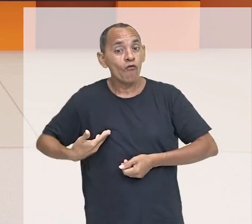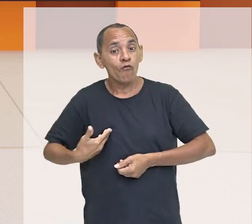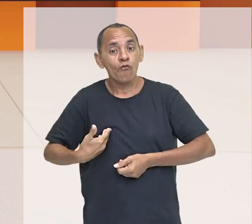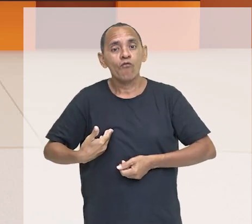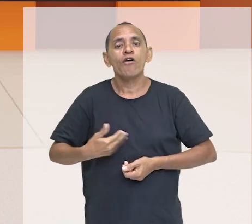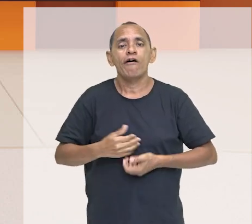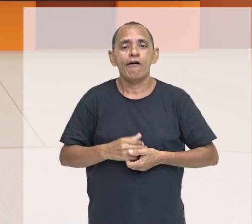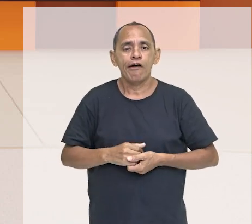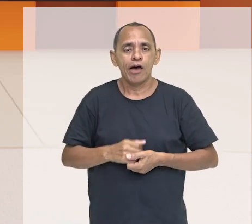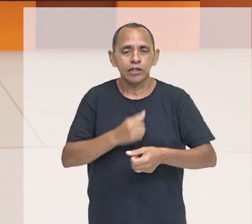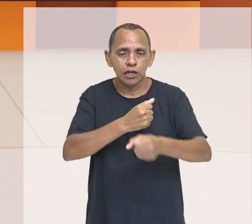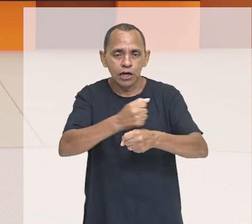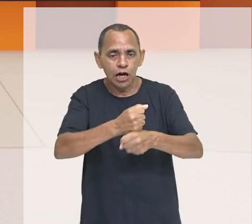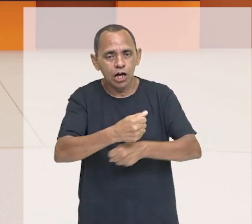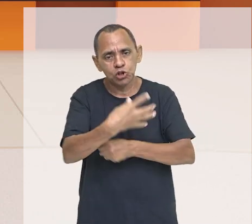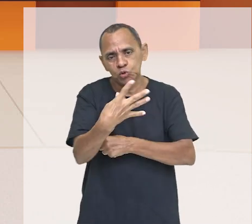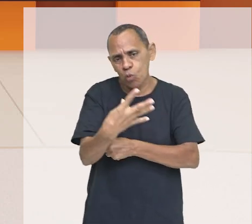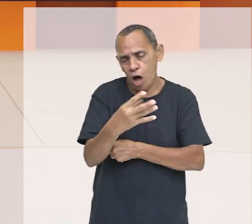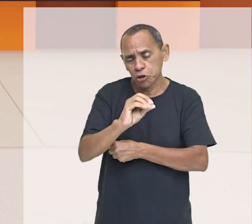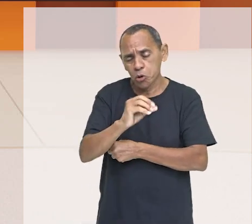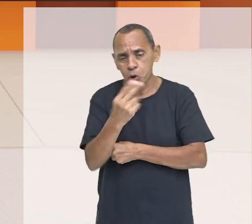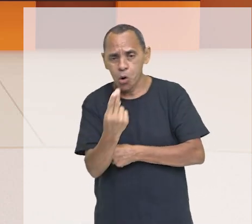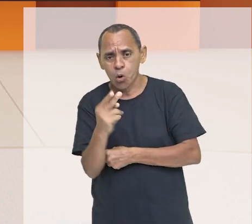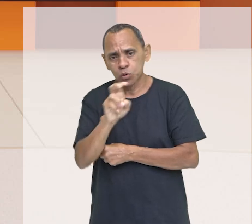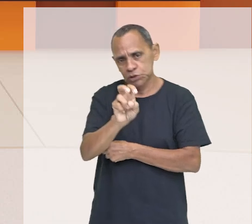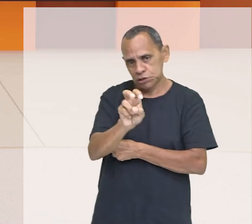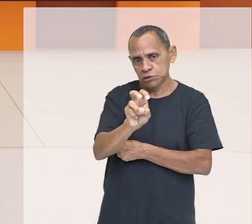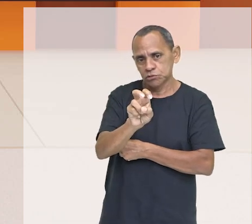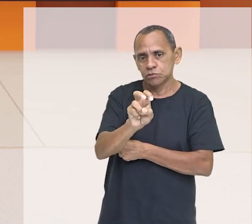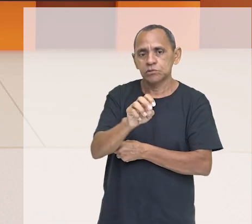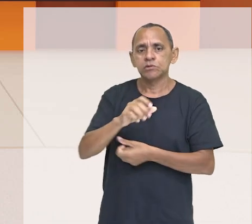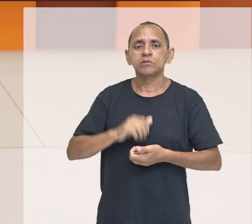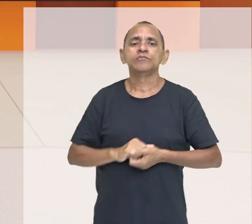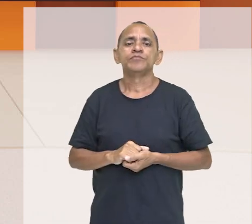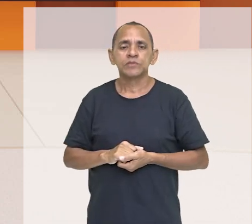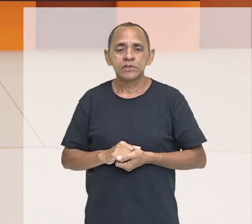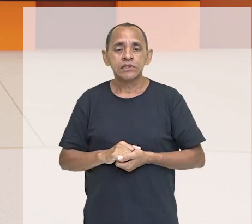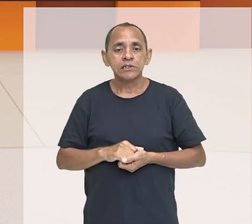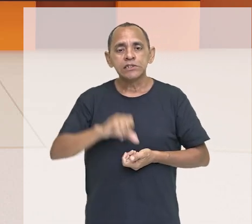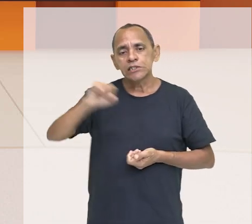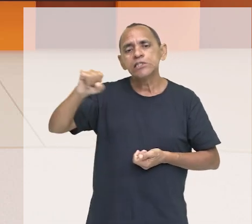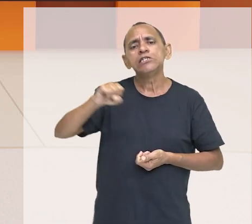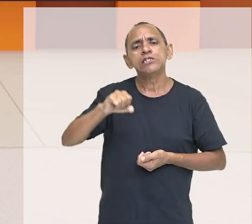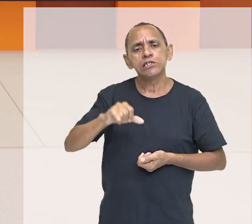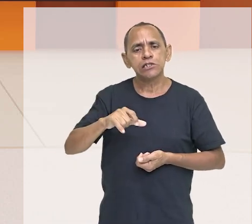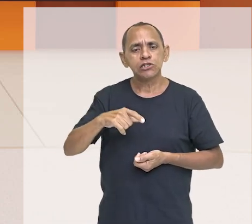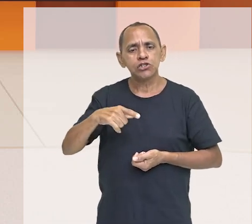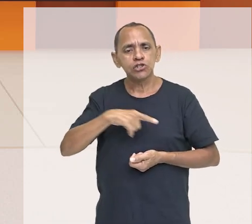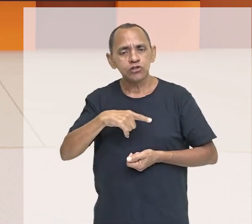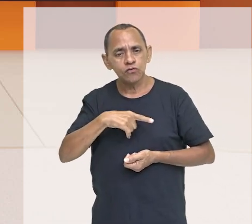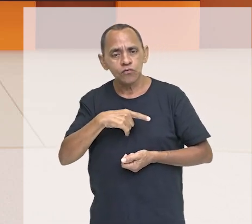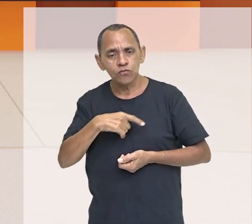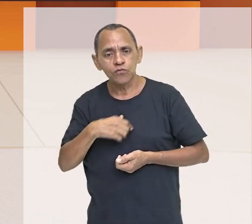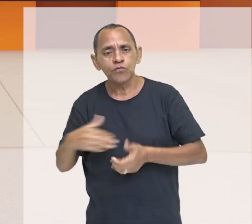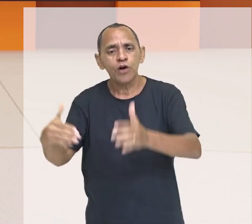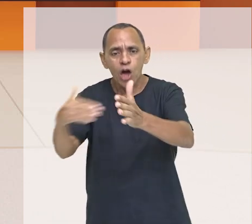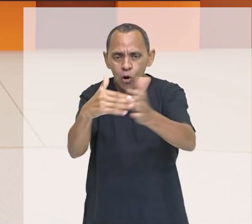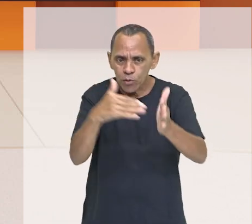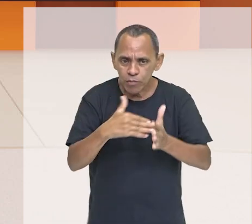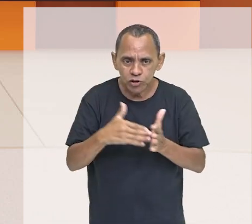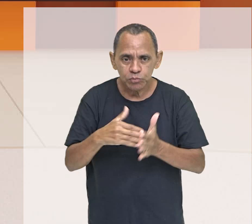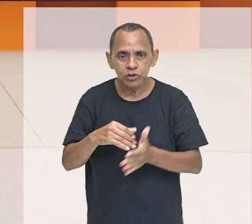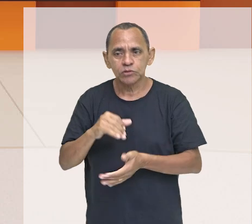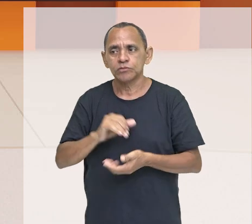pelos 4 ou 5 anos e ele só cai se houver um impeachment. Né? No caso do parlamentarismo,